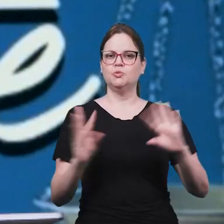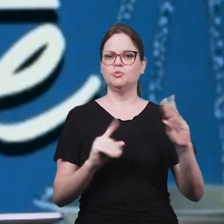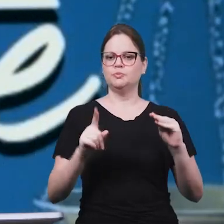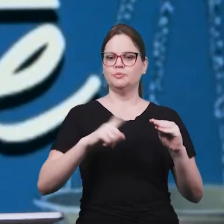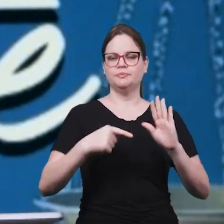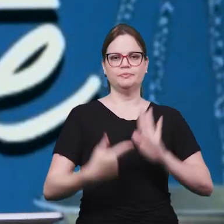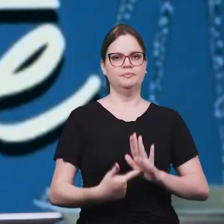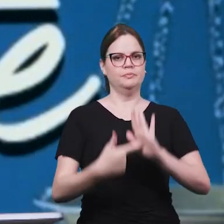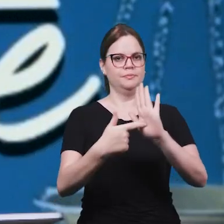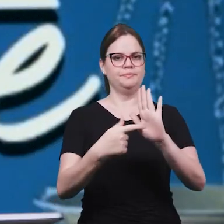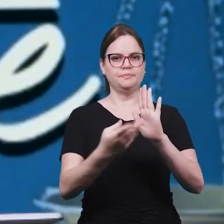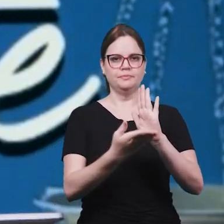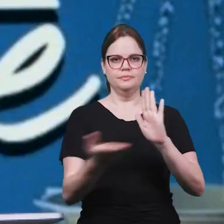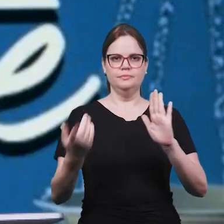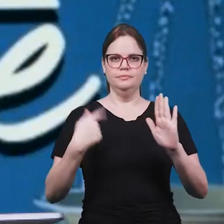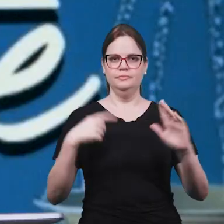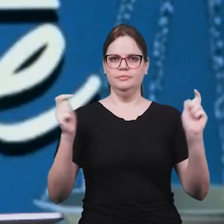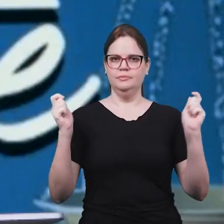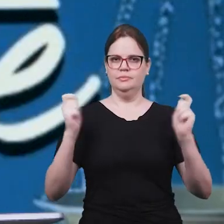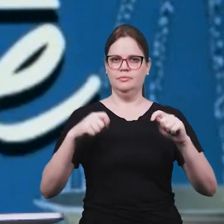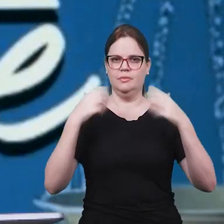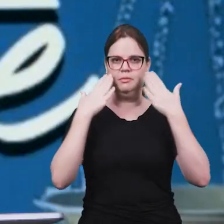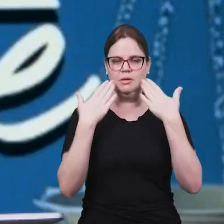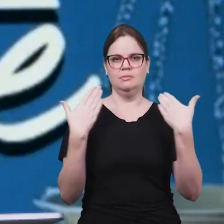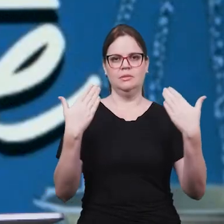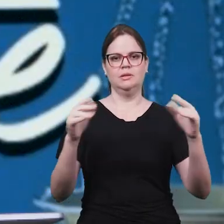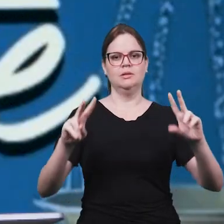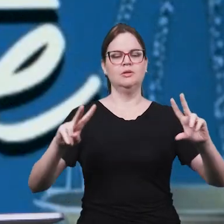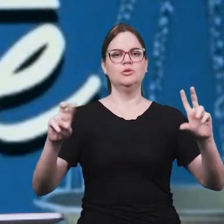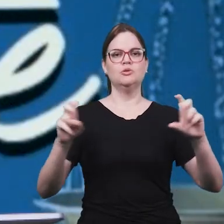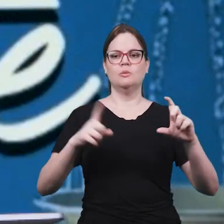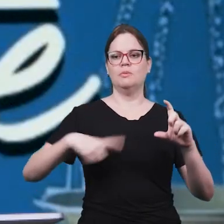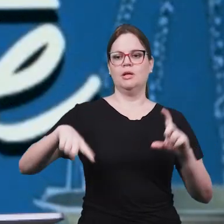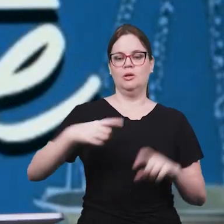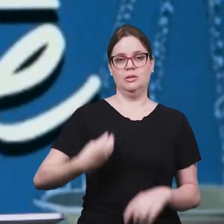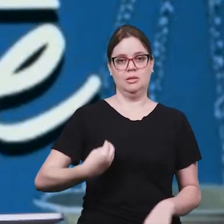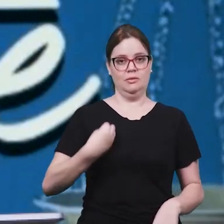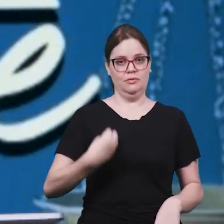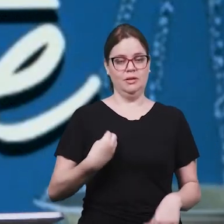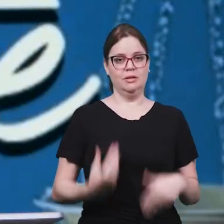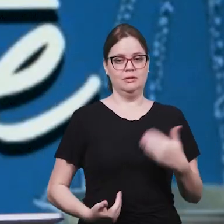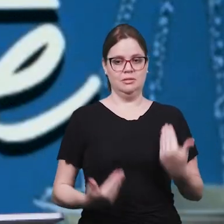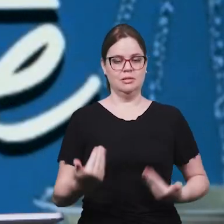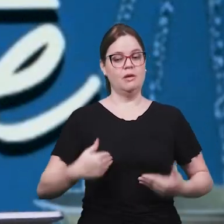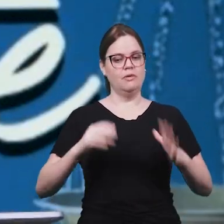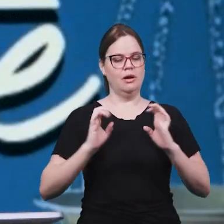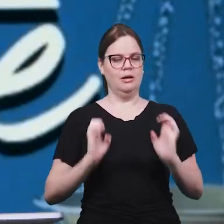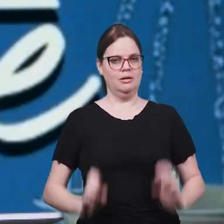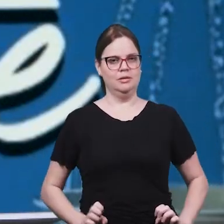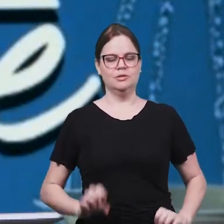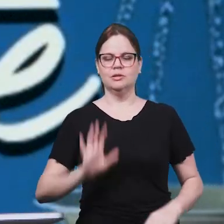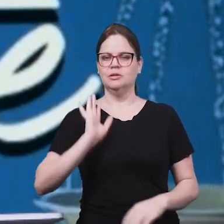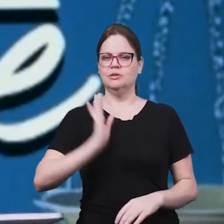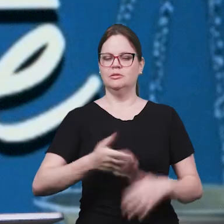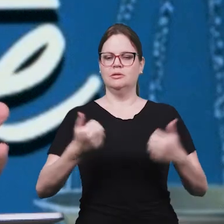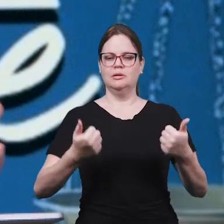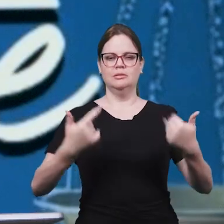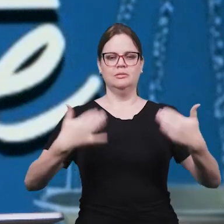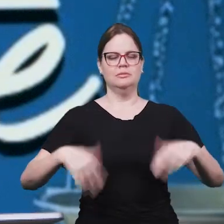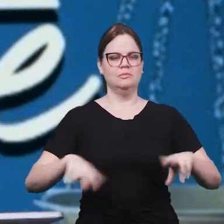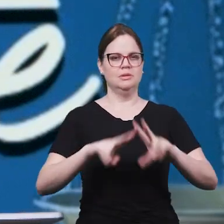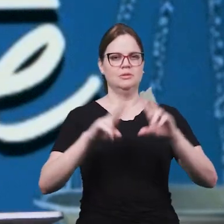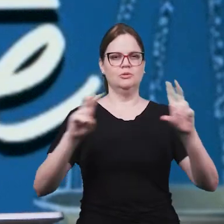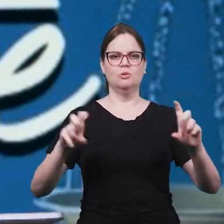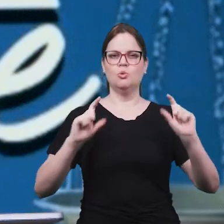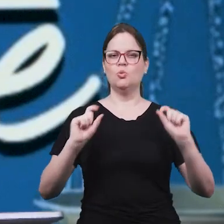proposto apresentar sobre a ética na vida do crente. Já falamos aqui várias vezes a respeito do que é ética,